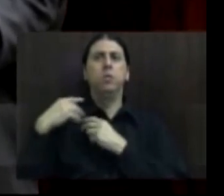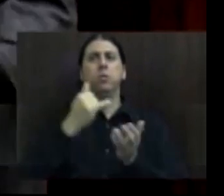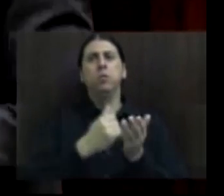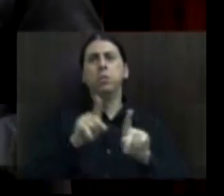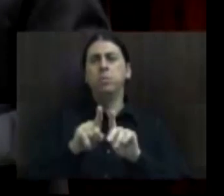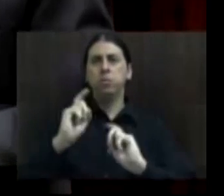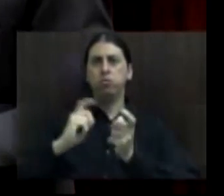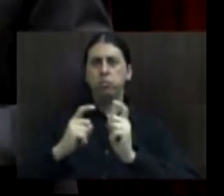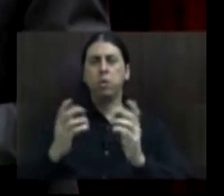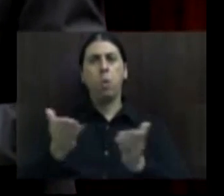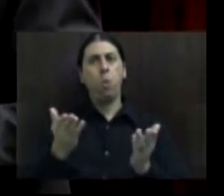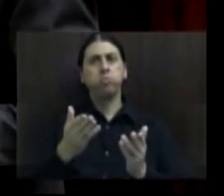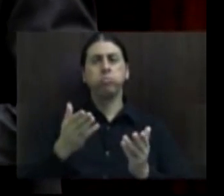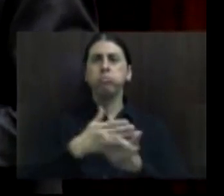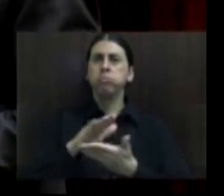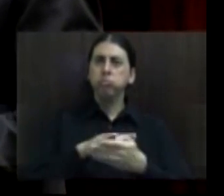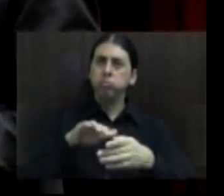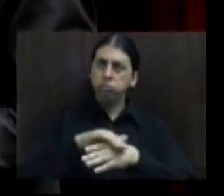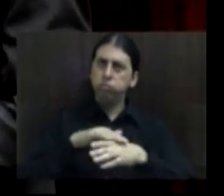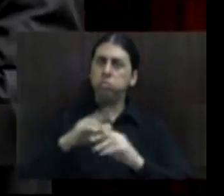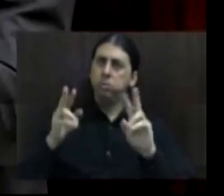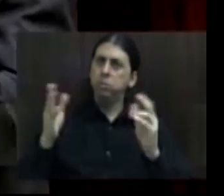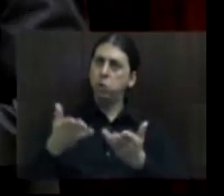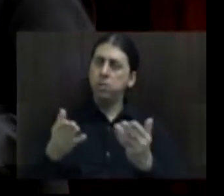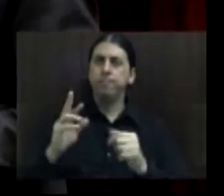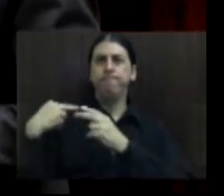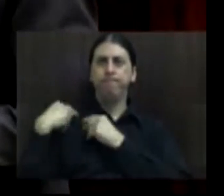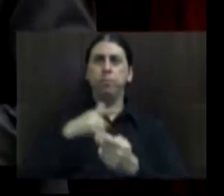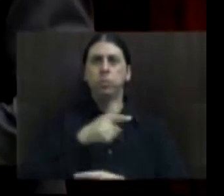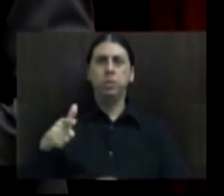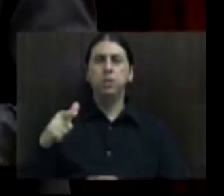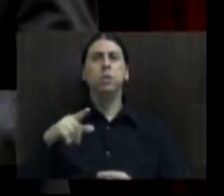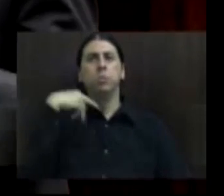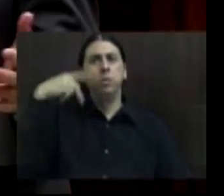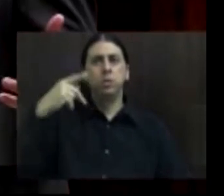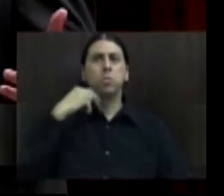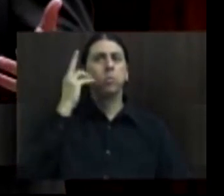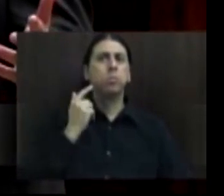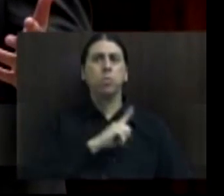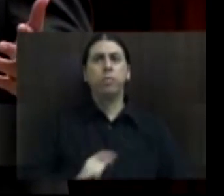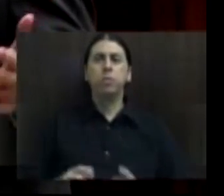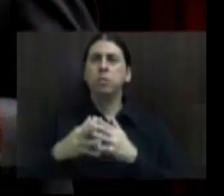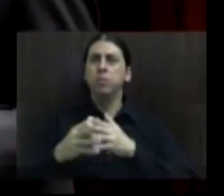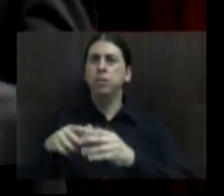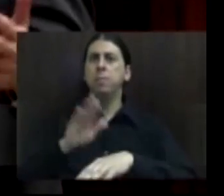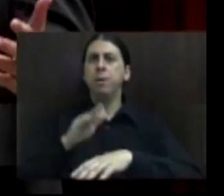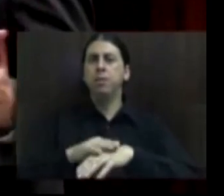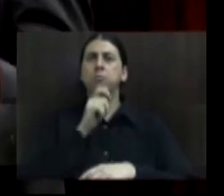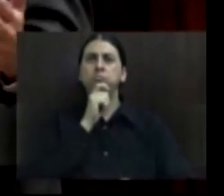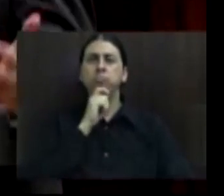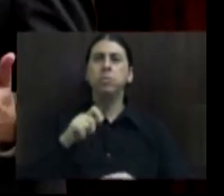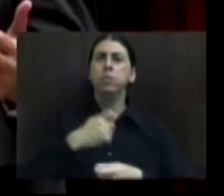dialoga com o seu tema de hoje que é a questão da irresponsabilidade na política fiscal do governo anterior e que acabou por esculhambar ainda mais as